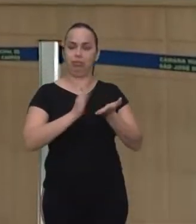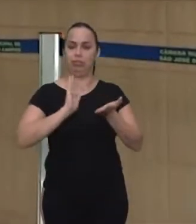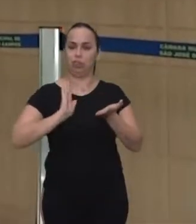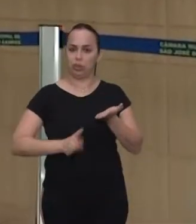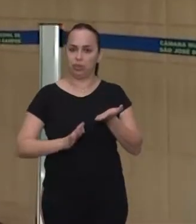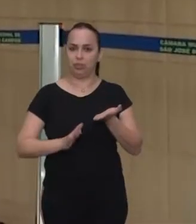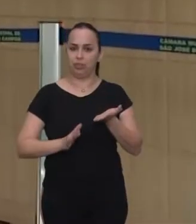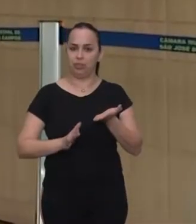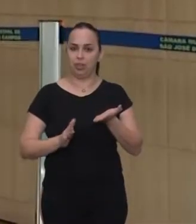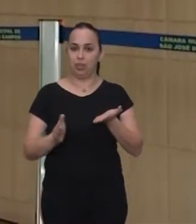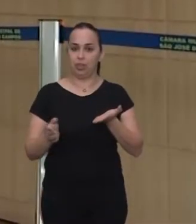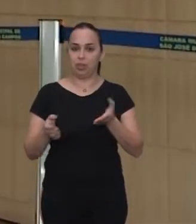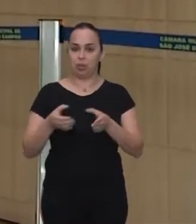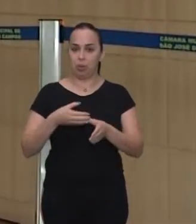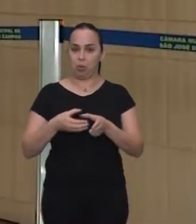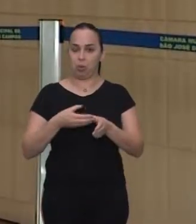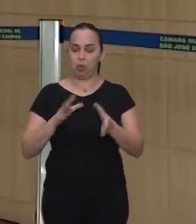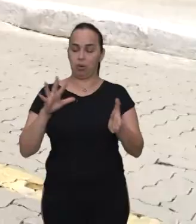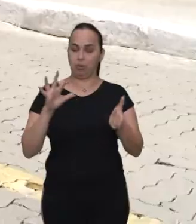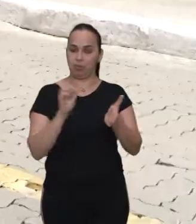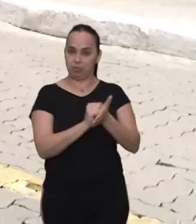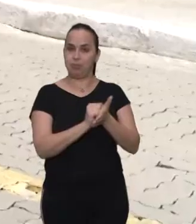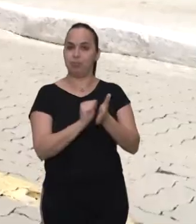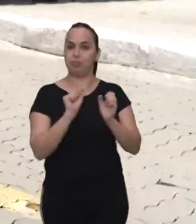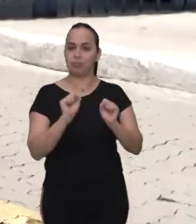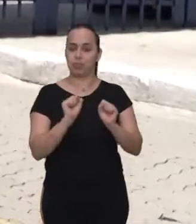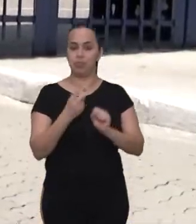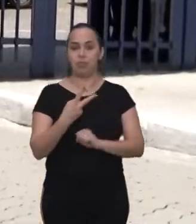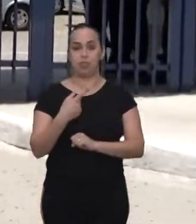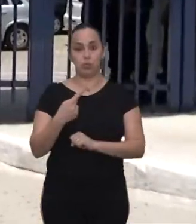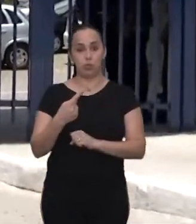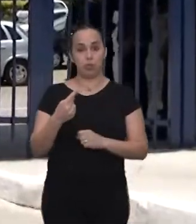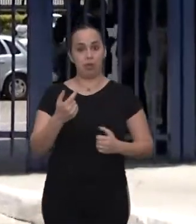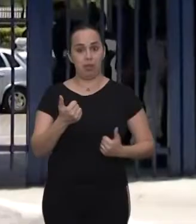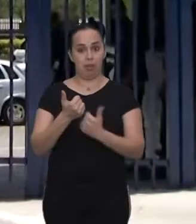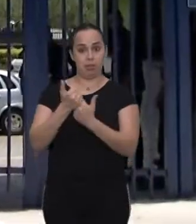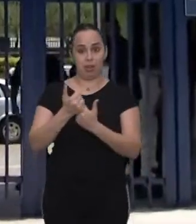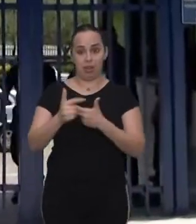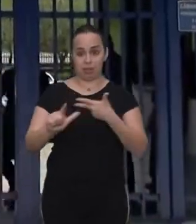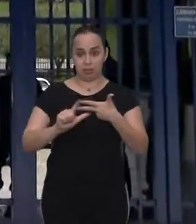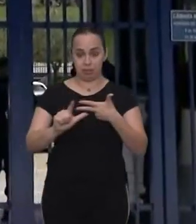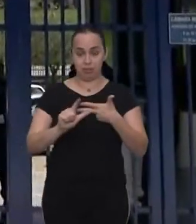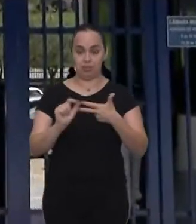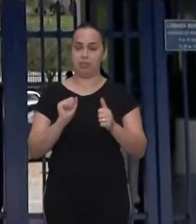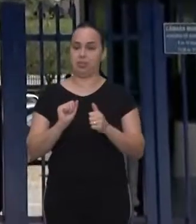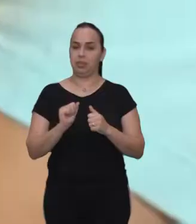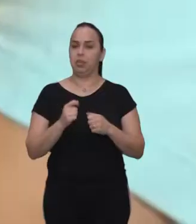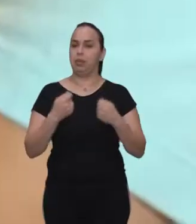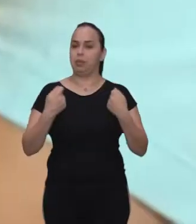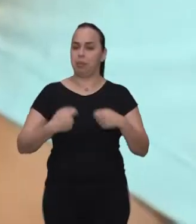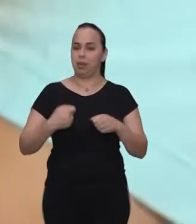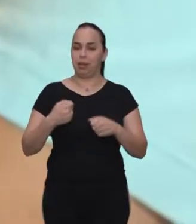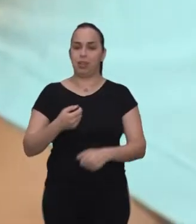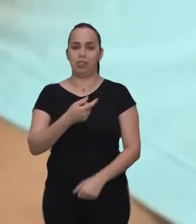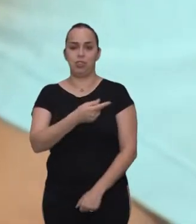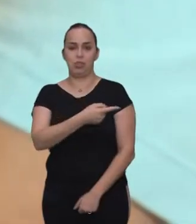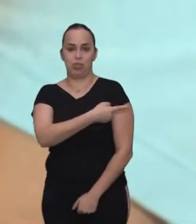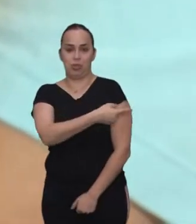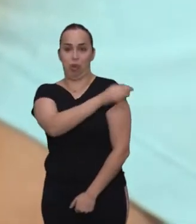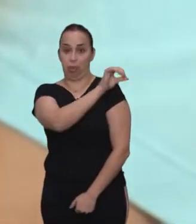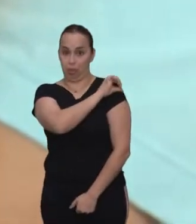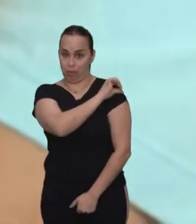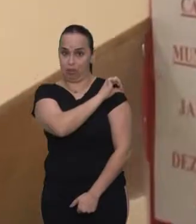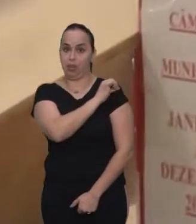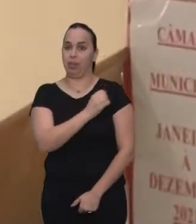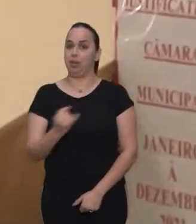as inscrições para o novo concurso da Câmara são 21 vagas para o cargo de auxiliar legislativo que exigem ensino